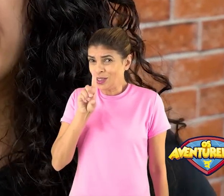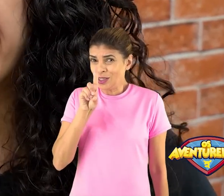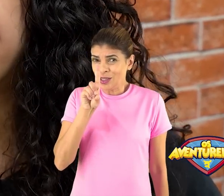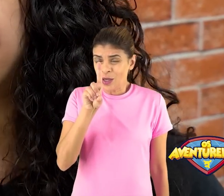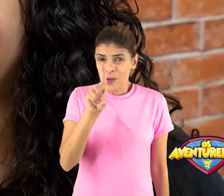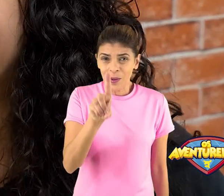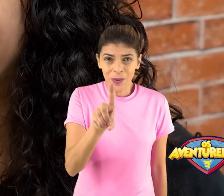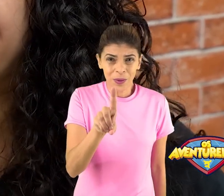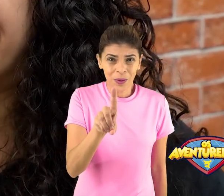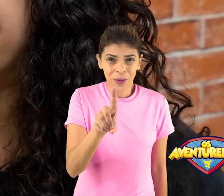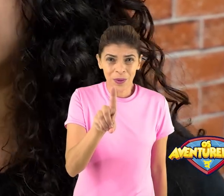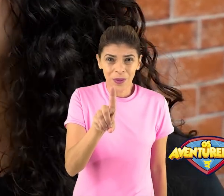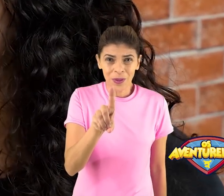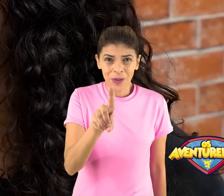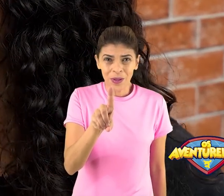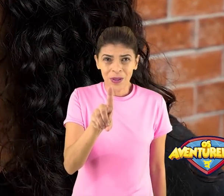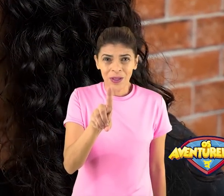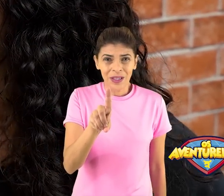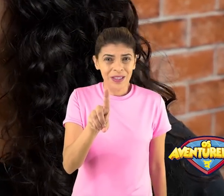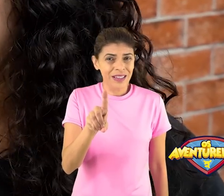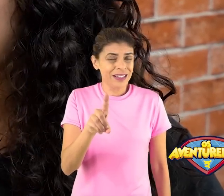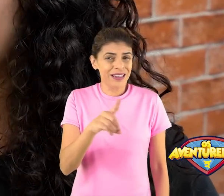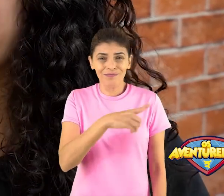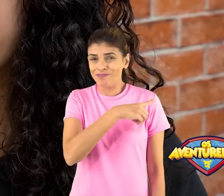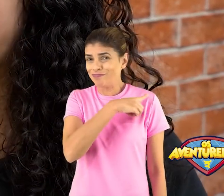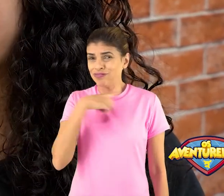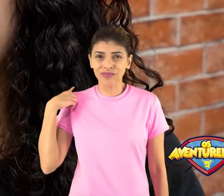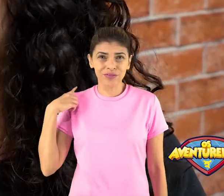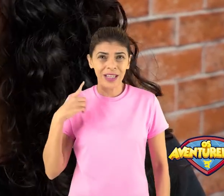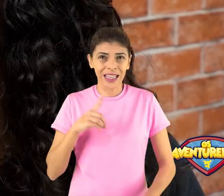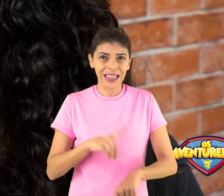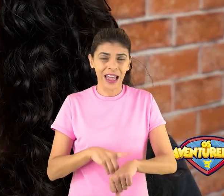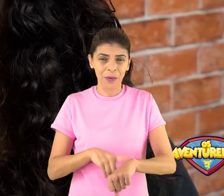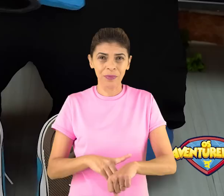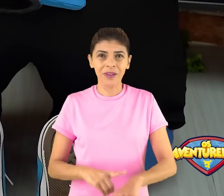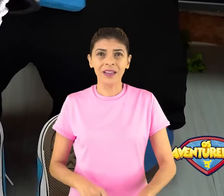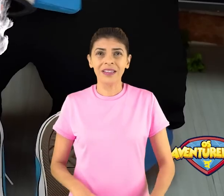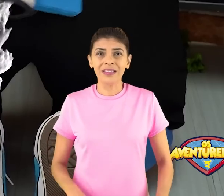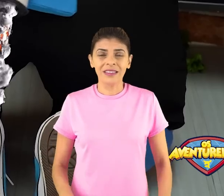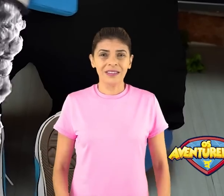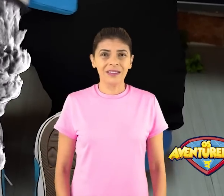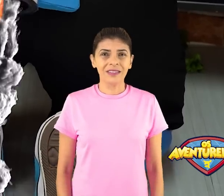dois, um... Acabou o tempo, pessoal!